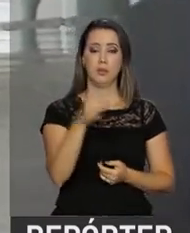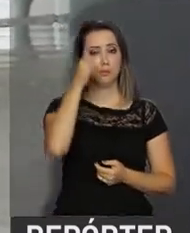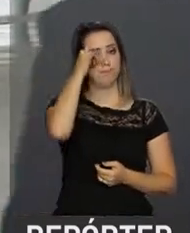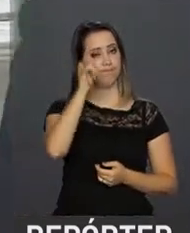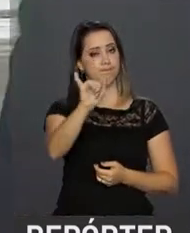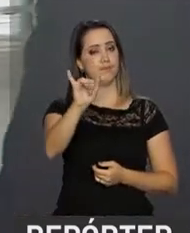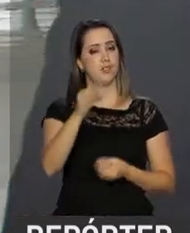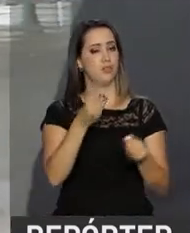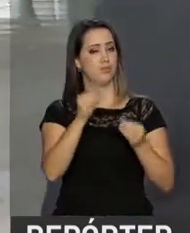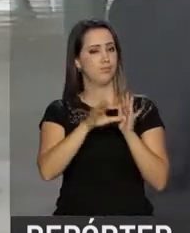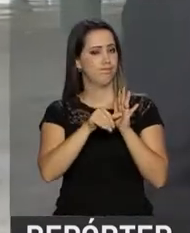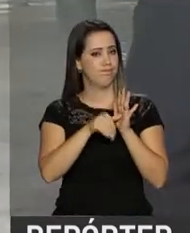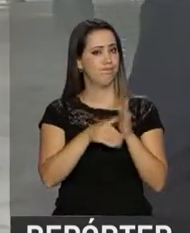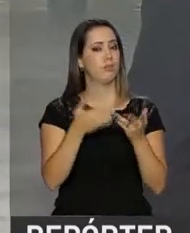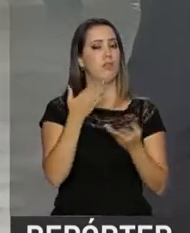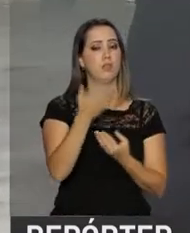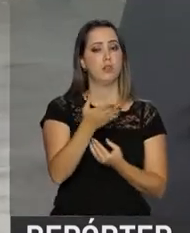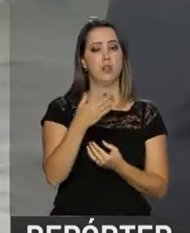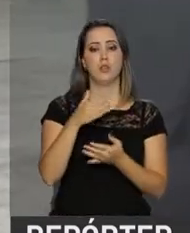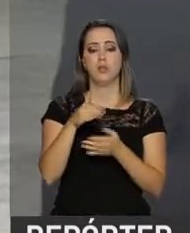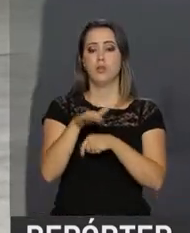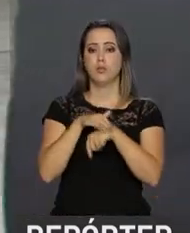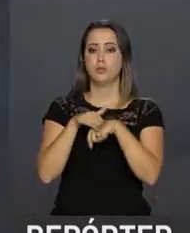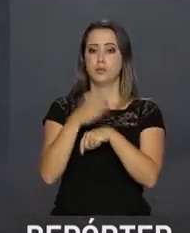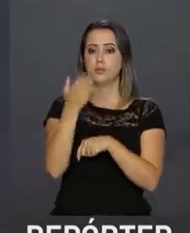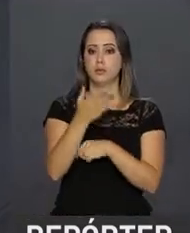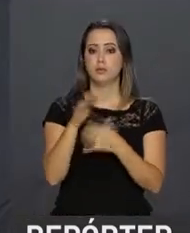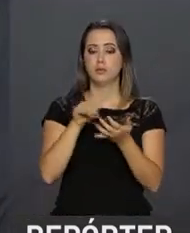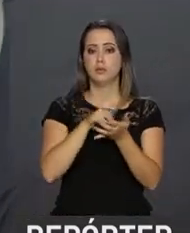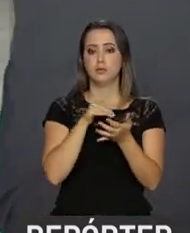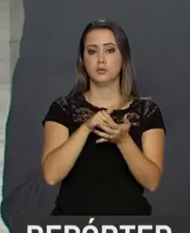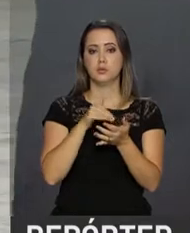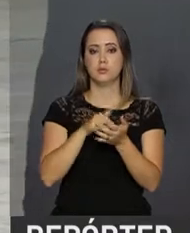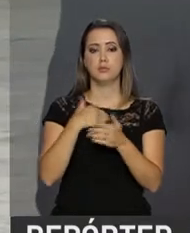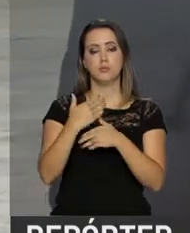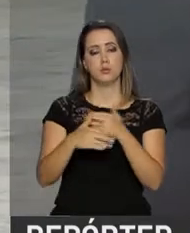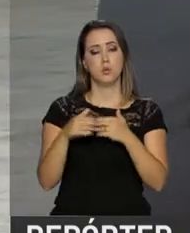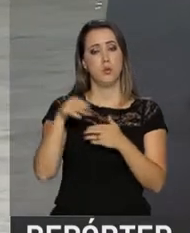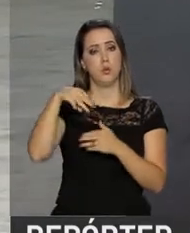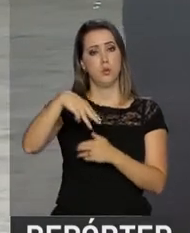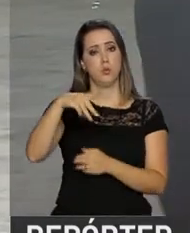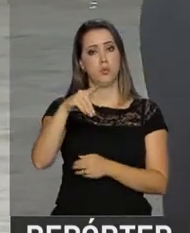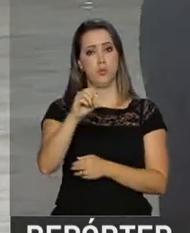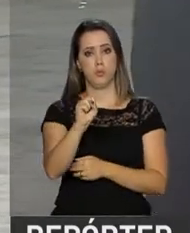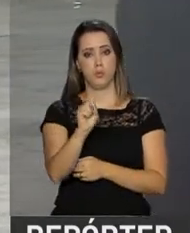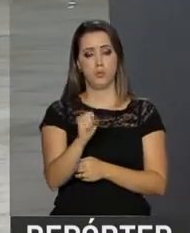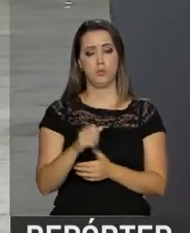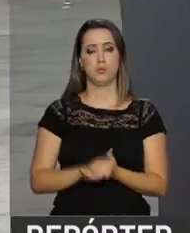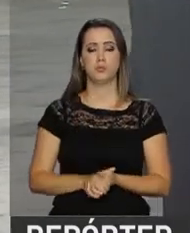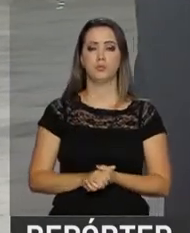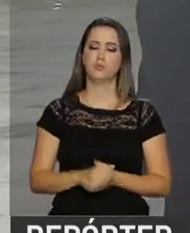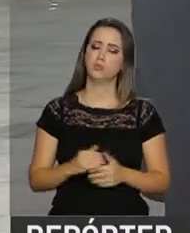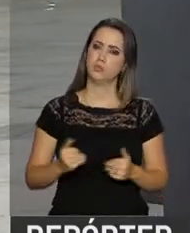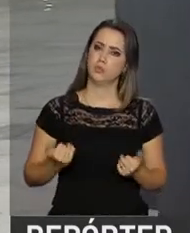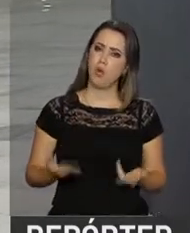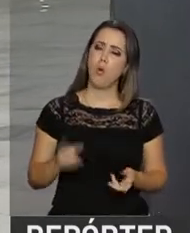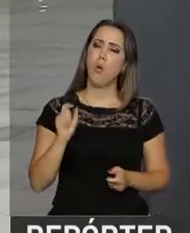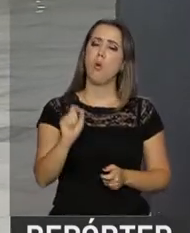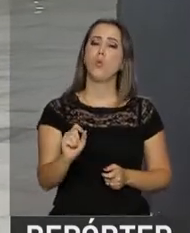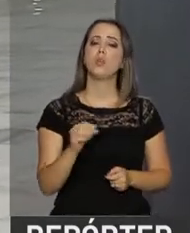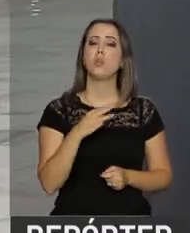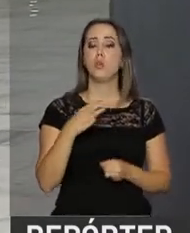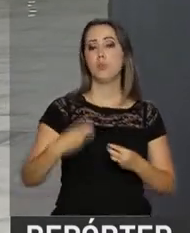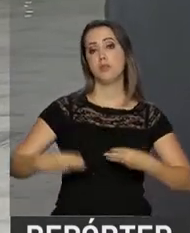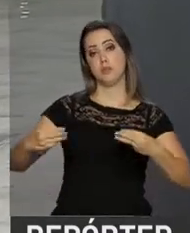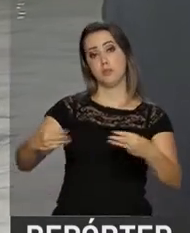de fraude e conversa agora com o secretário executivo do ministério do desenvolvimento social alberto beltrame secretário que o ministério